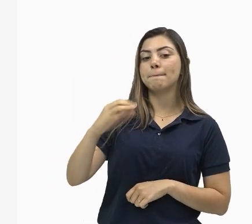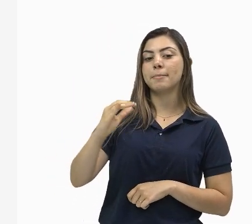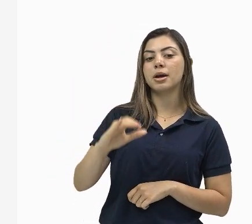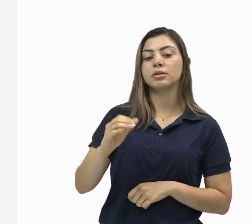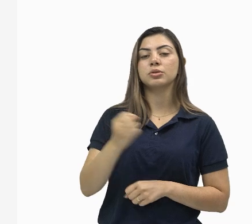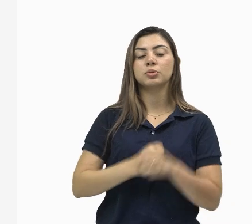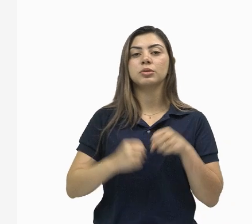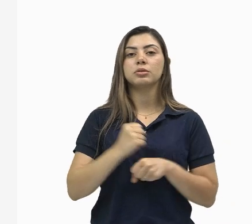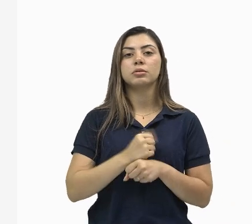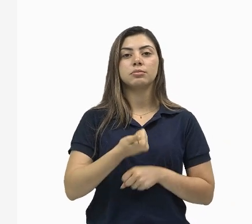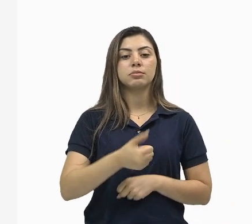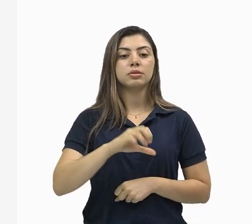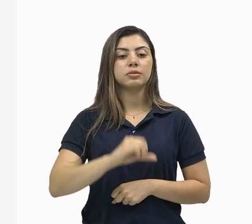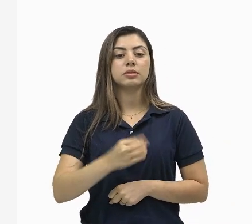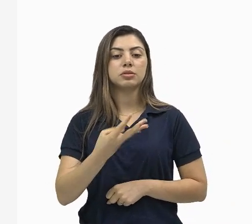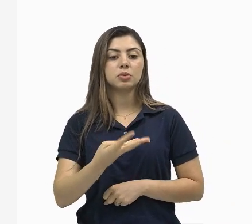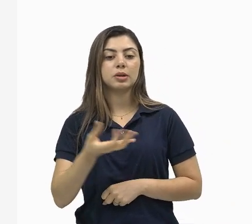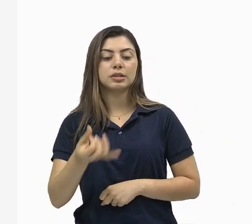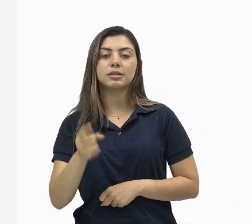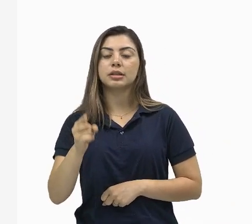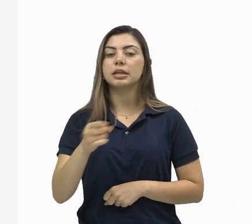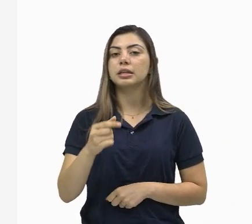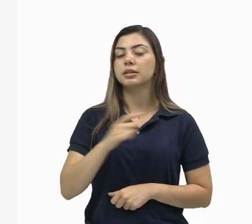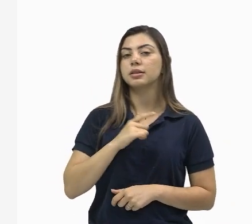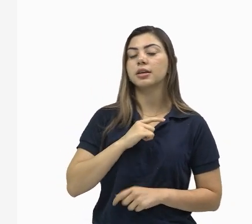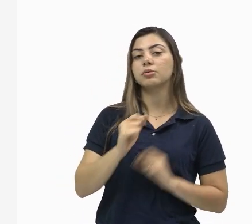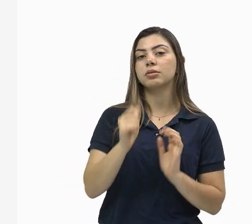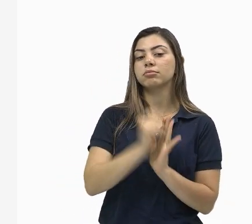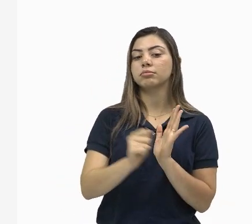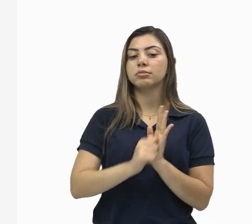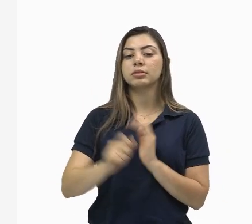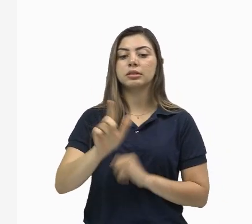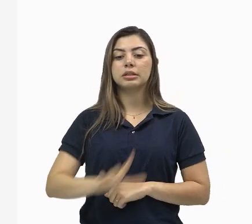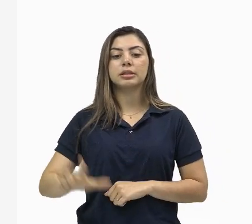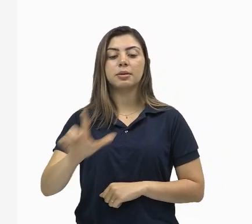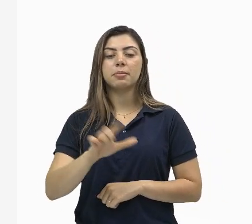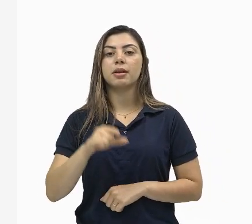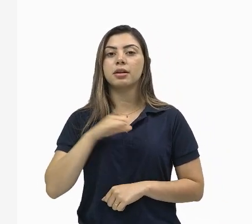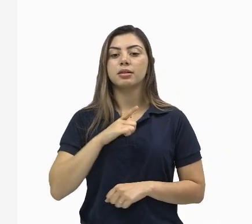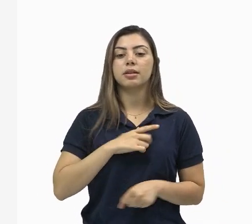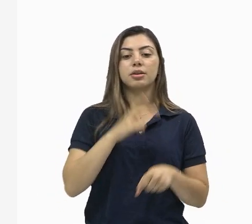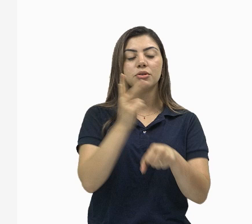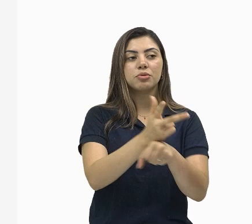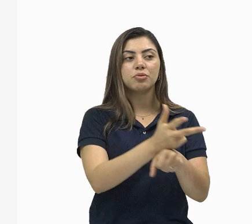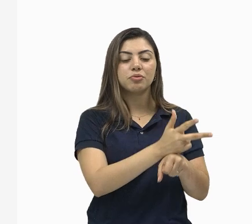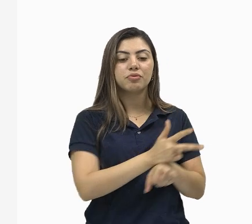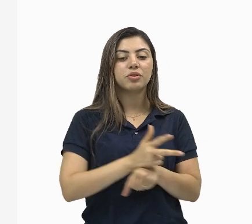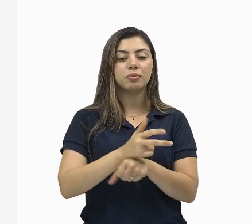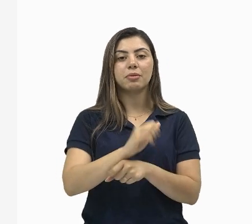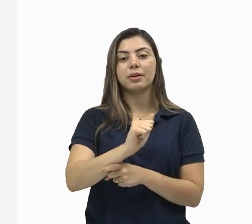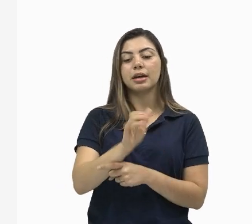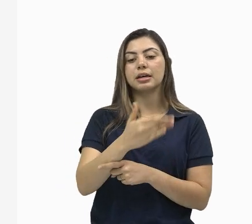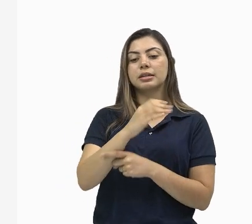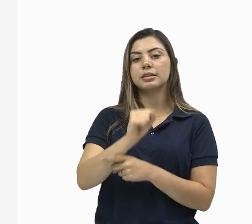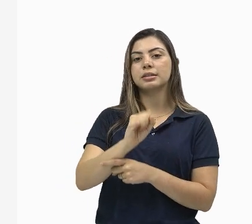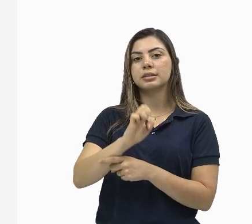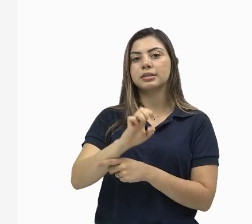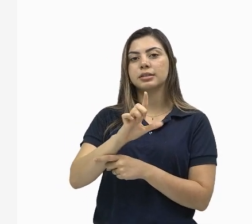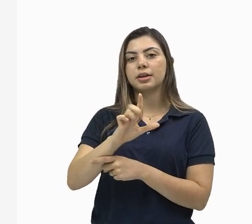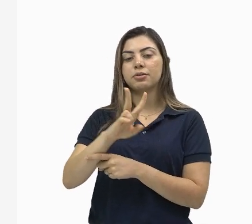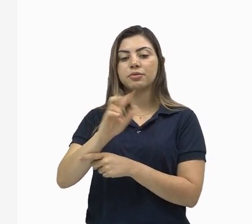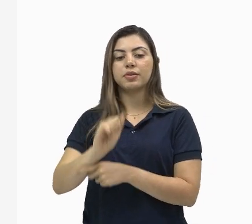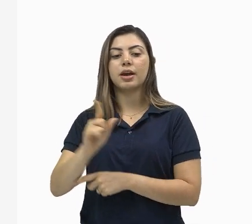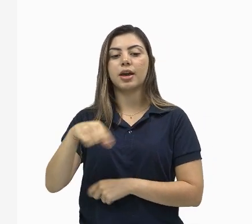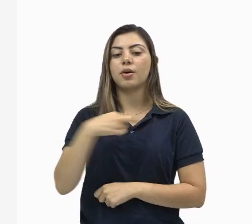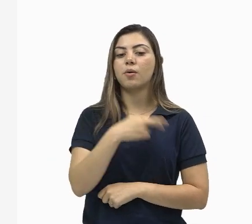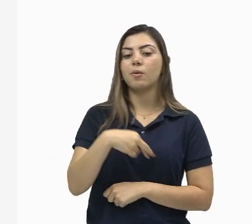1946. A par de sua atividade literária, foi cineasta, tendo filmado A Selva, romance do português Ferreira de